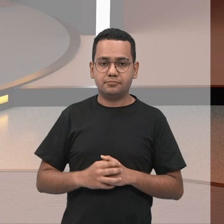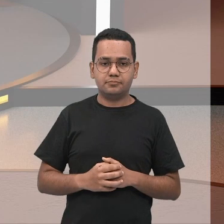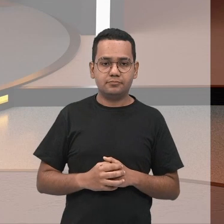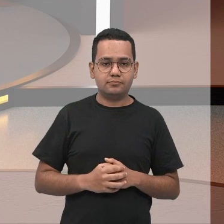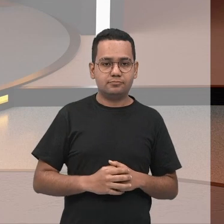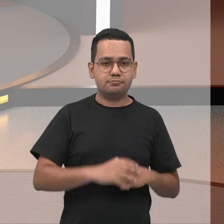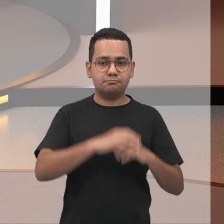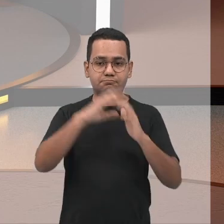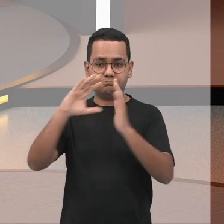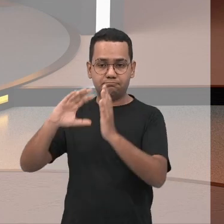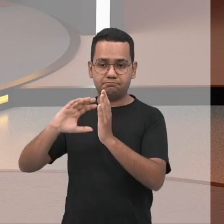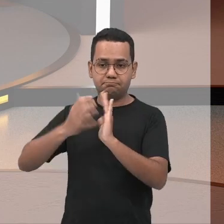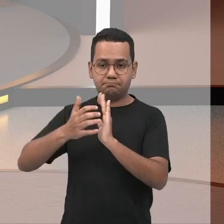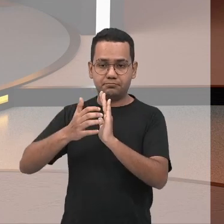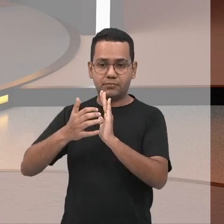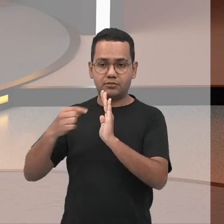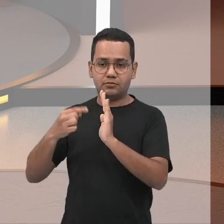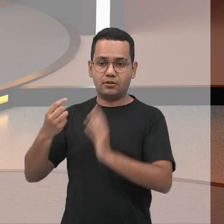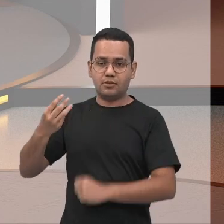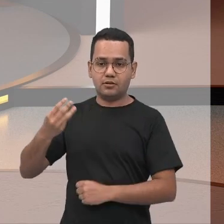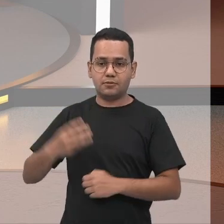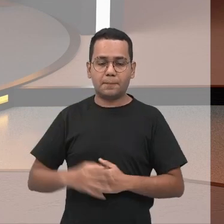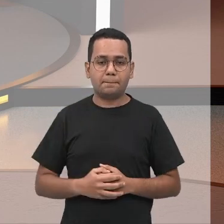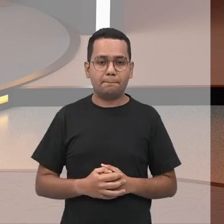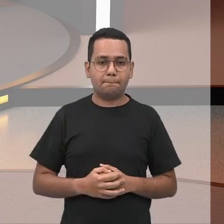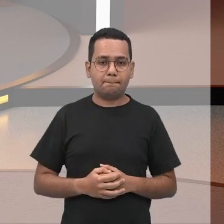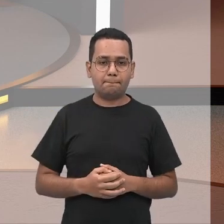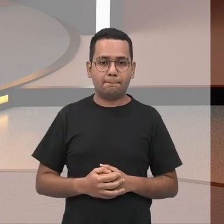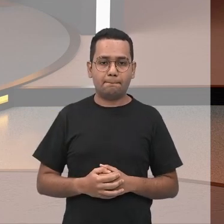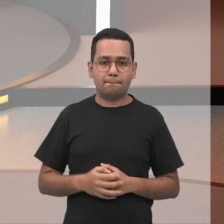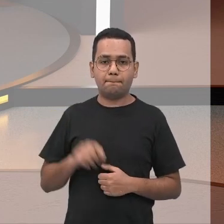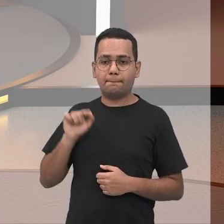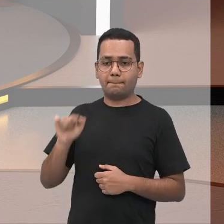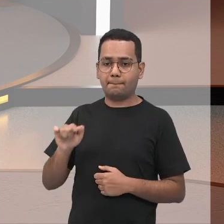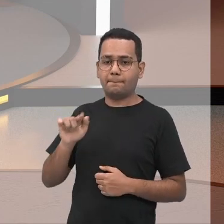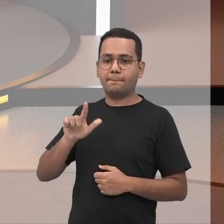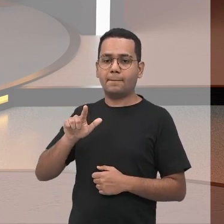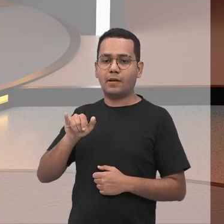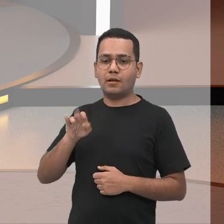força política. Qual é? Os liberais, chamado Partido